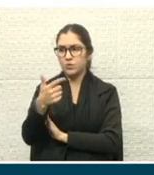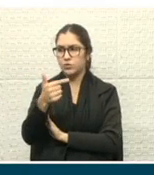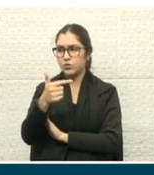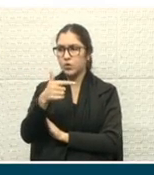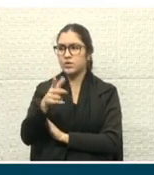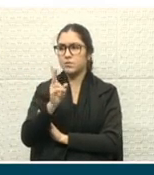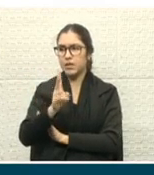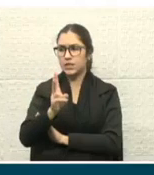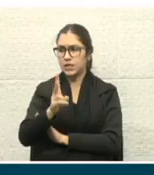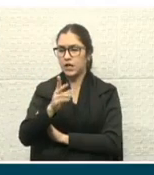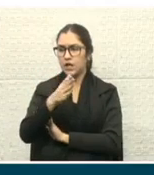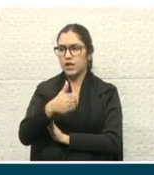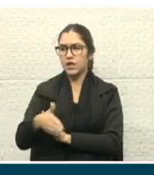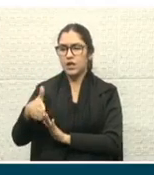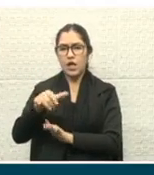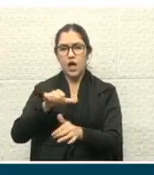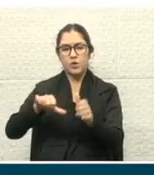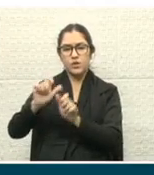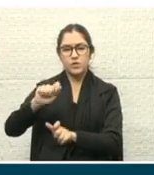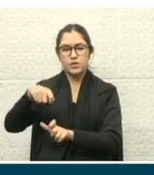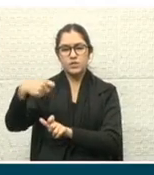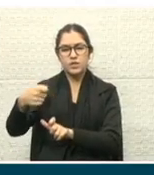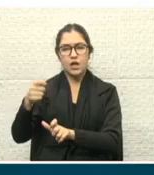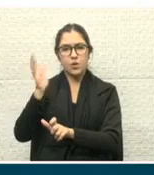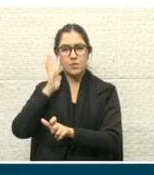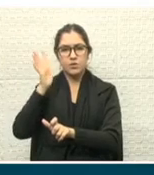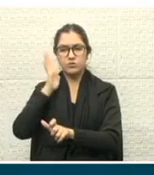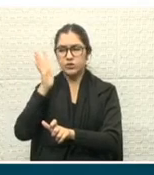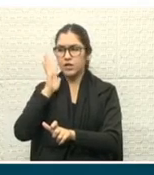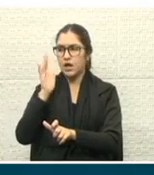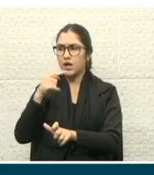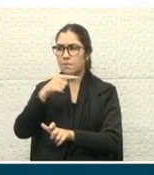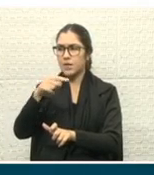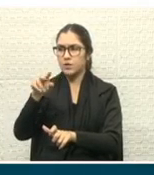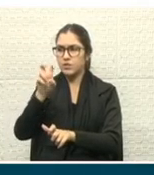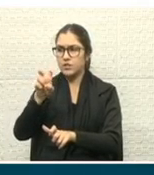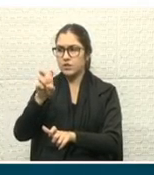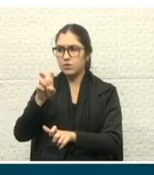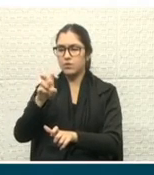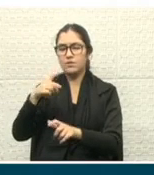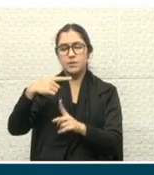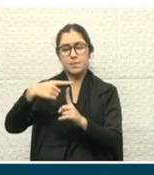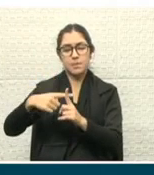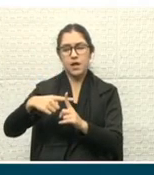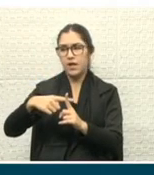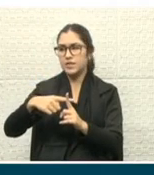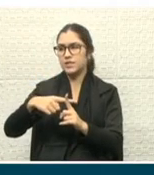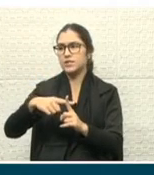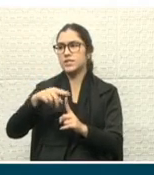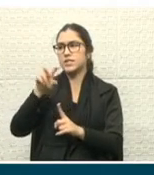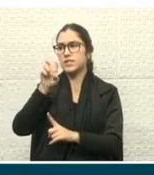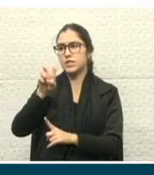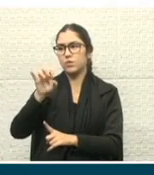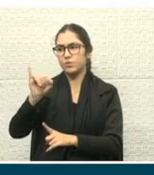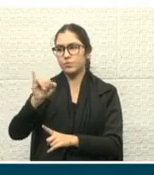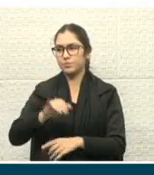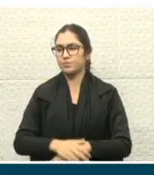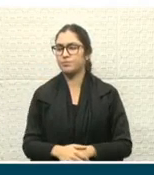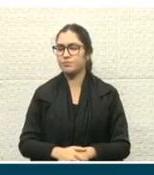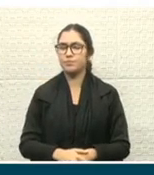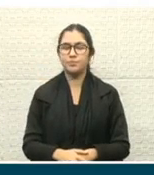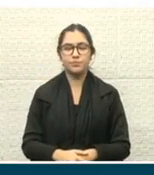se mantém, e eu altero o sinal da parte imaginária. De menos 5, nós vamos ter mais